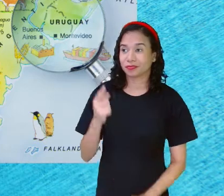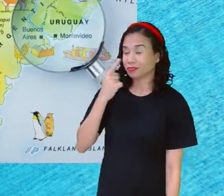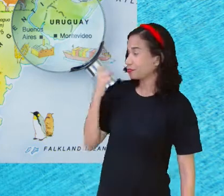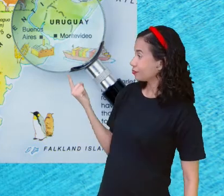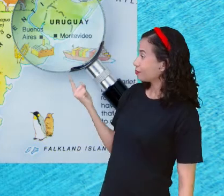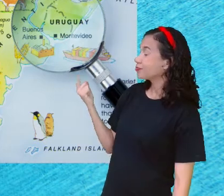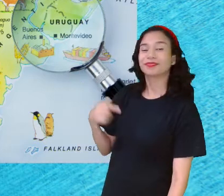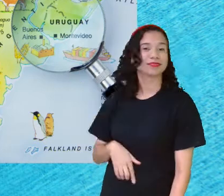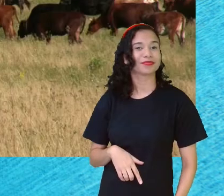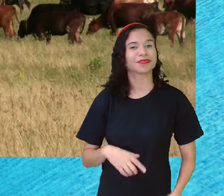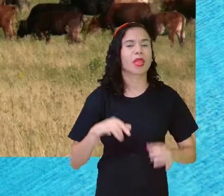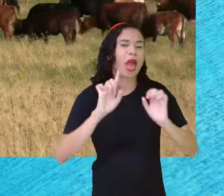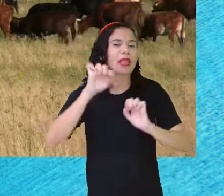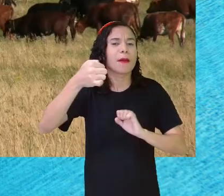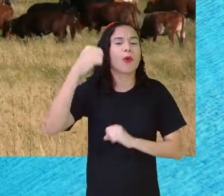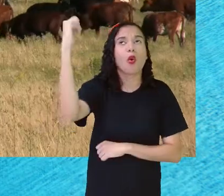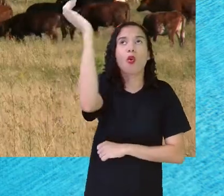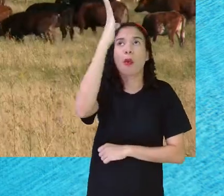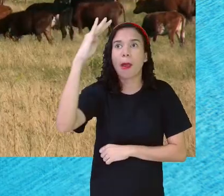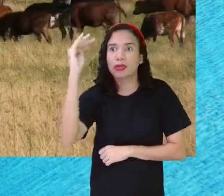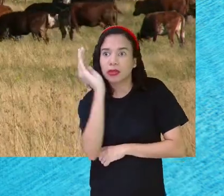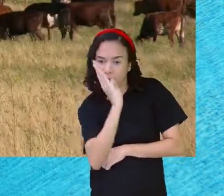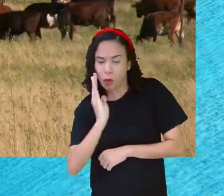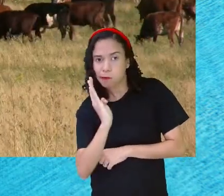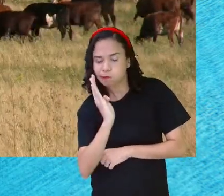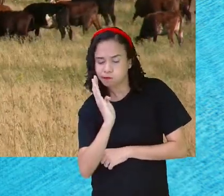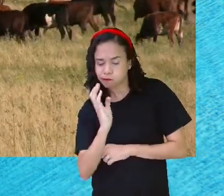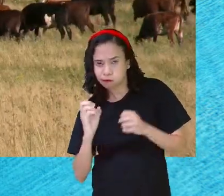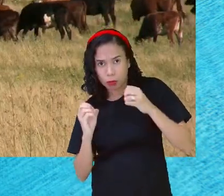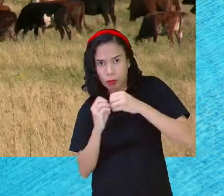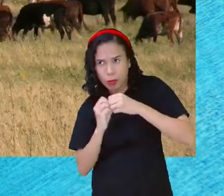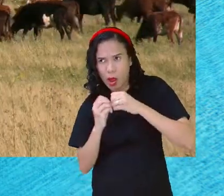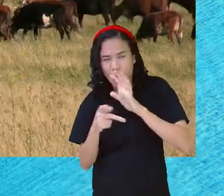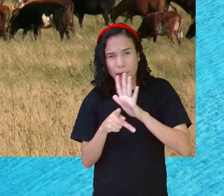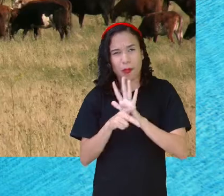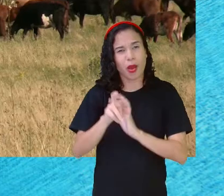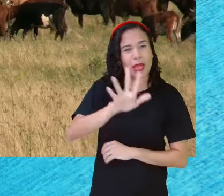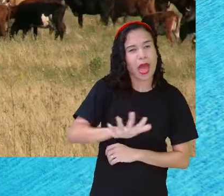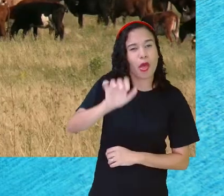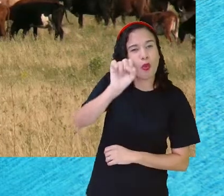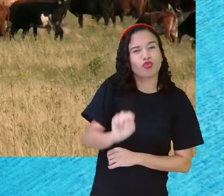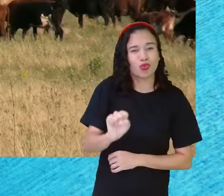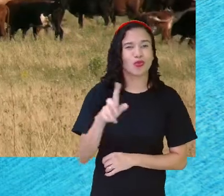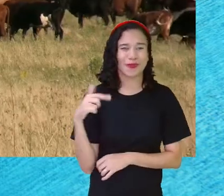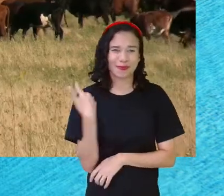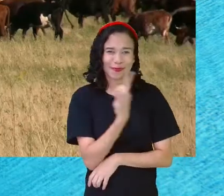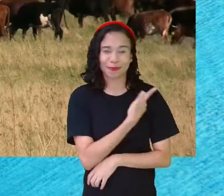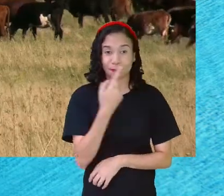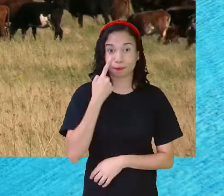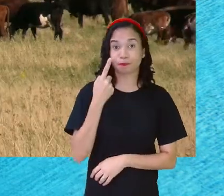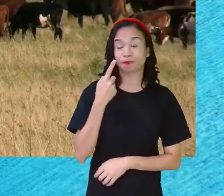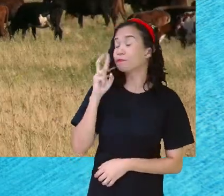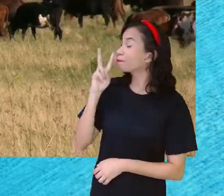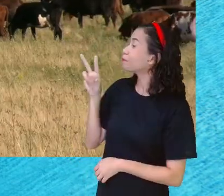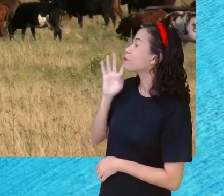embaixo na América do Sul. Depois do Brasil todo lá, pertinho lá da região sul do Brasil.